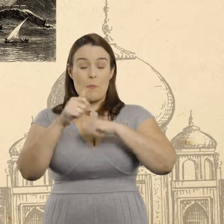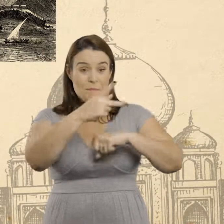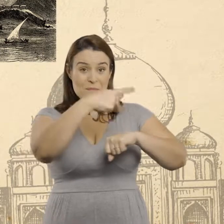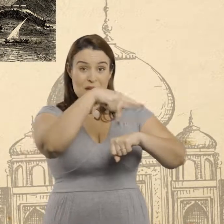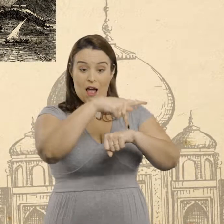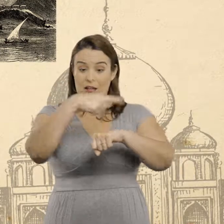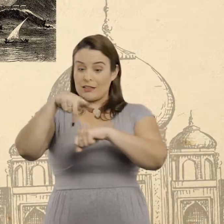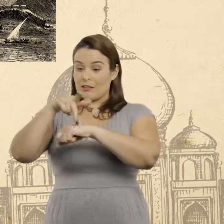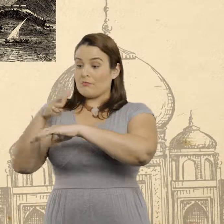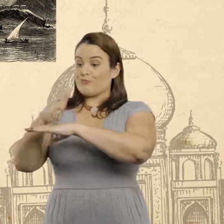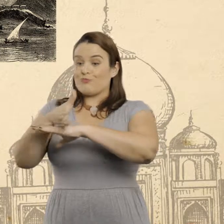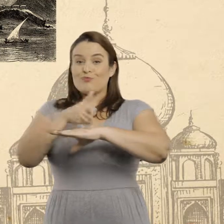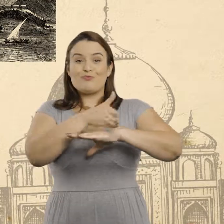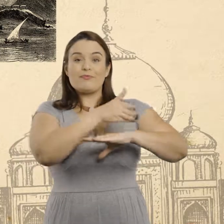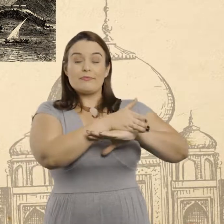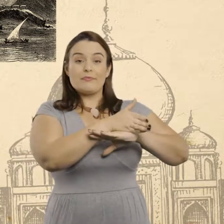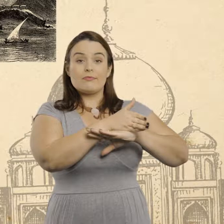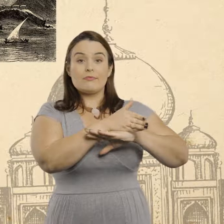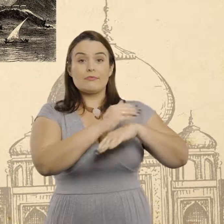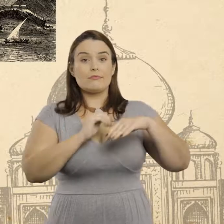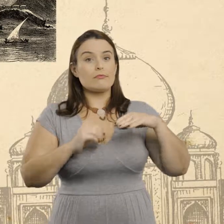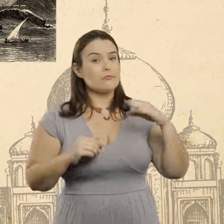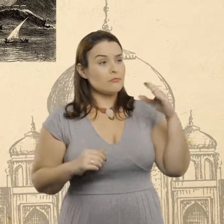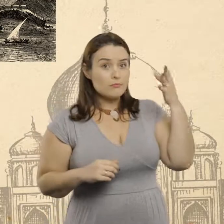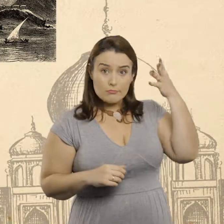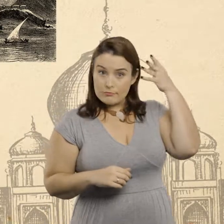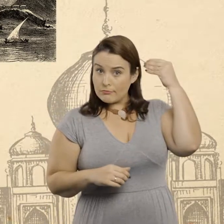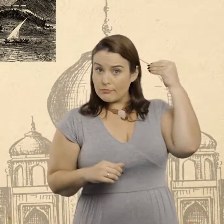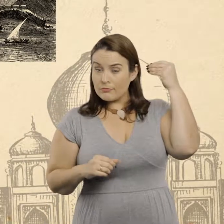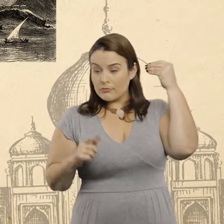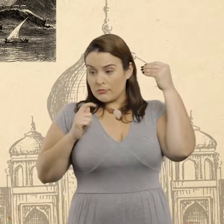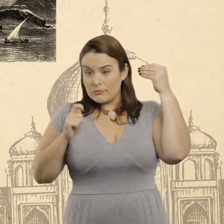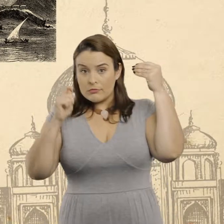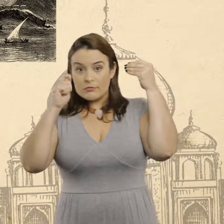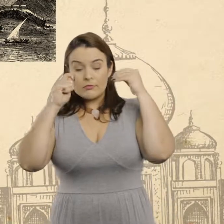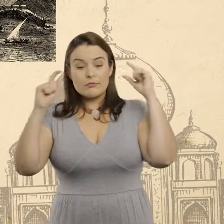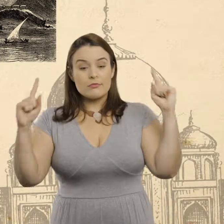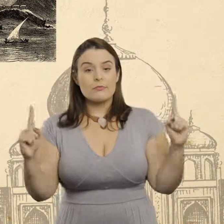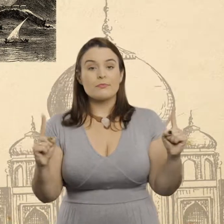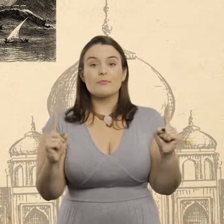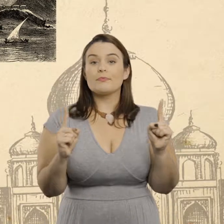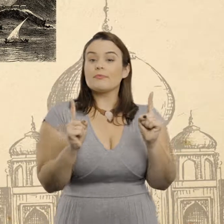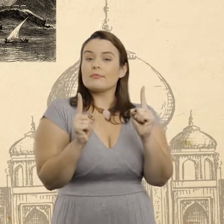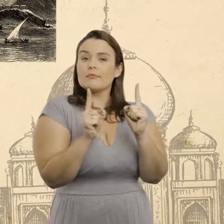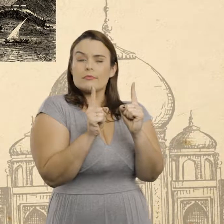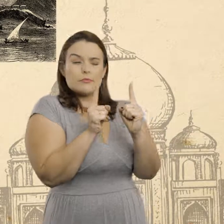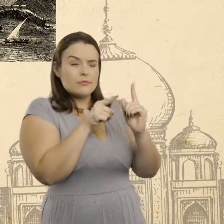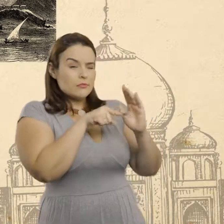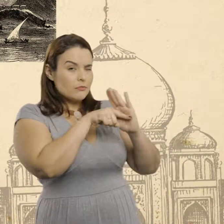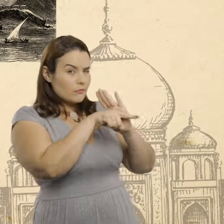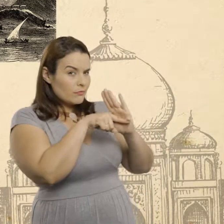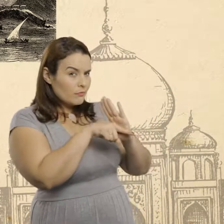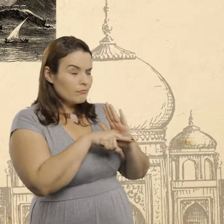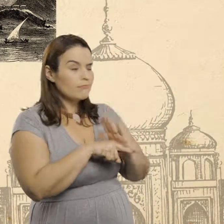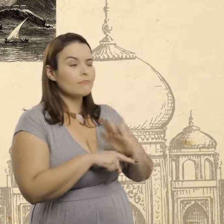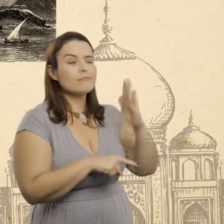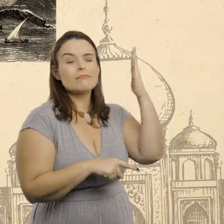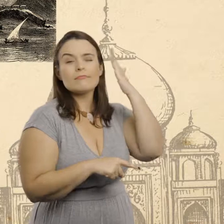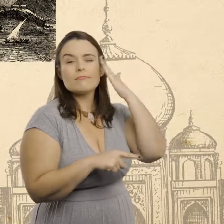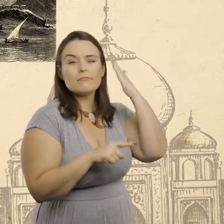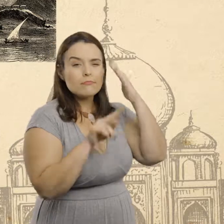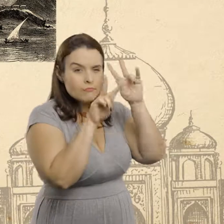conhecia países novos. Um dia Passepartout encontrou o detetive Fix no navio. O detetive se aproximou de Passepartout